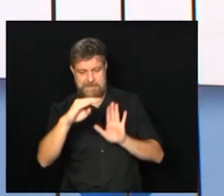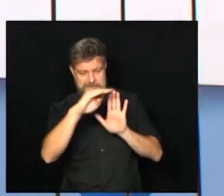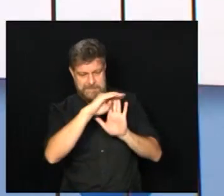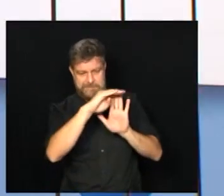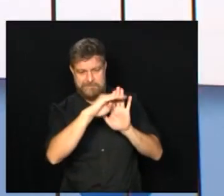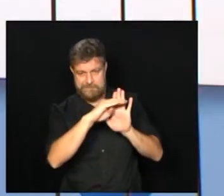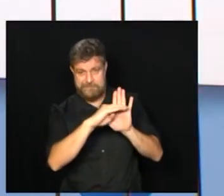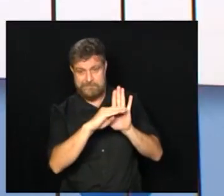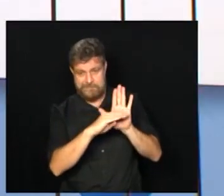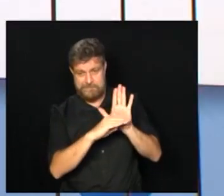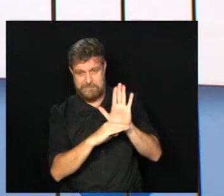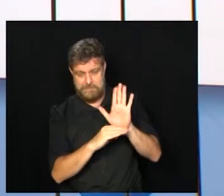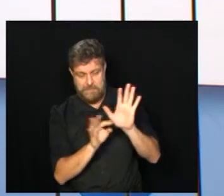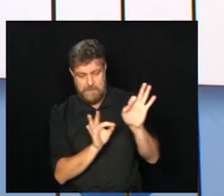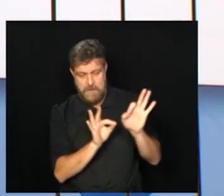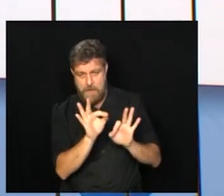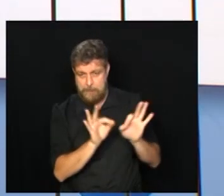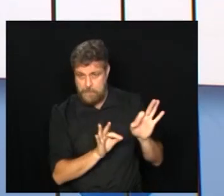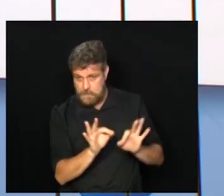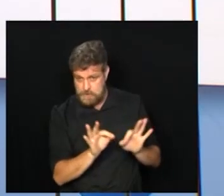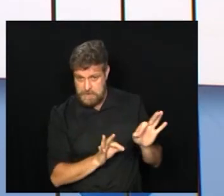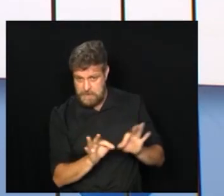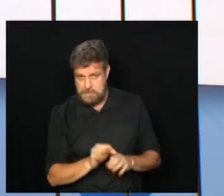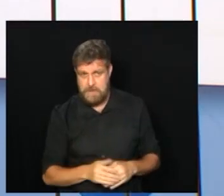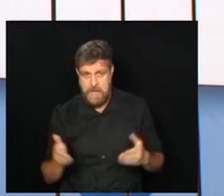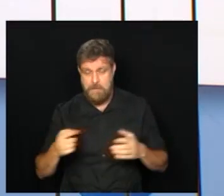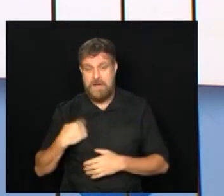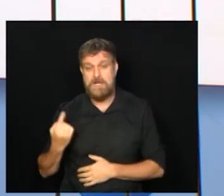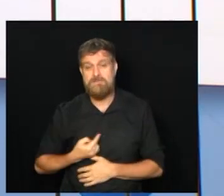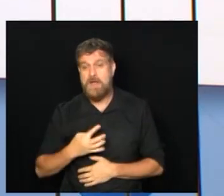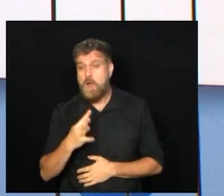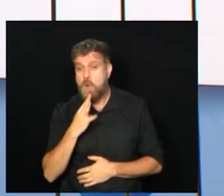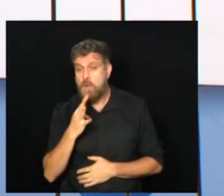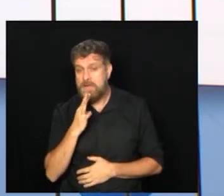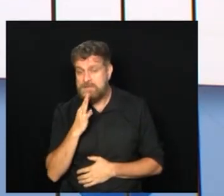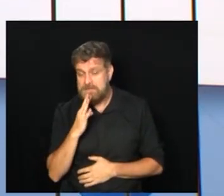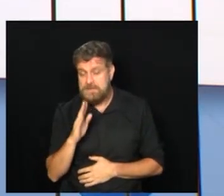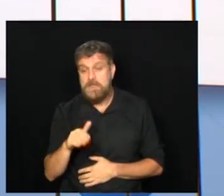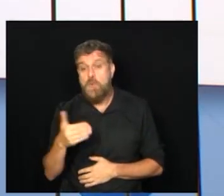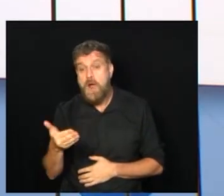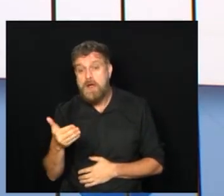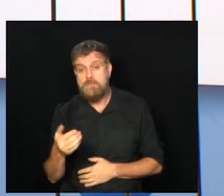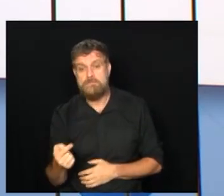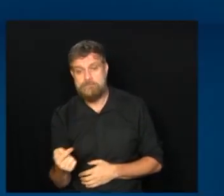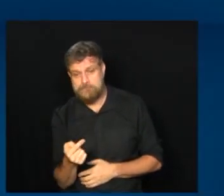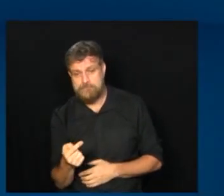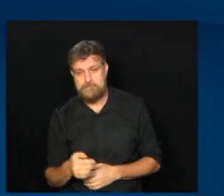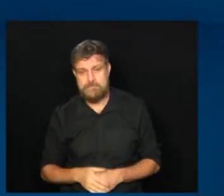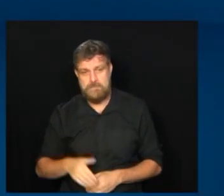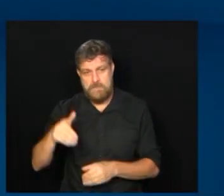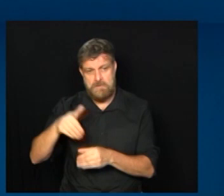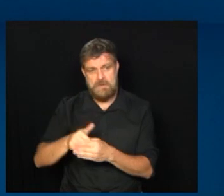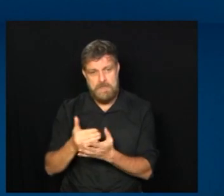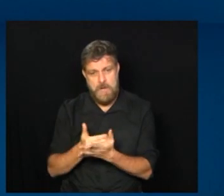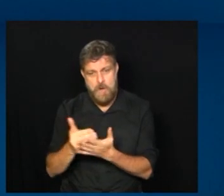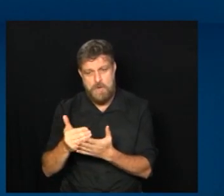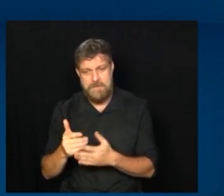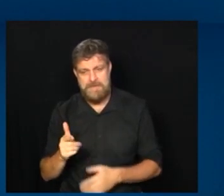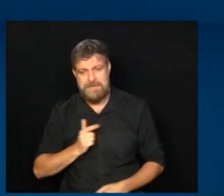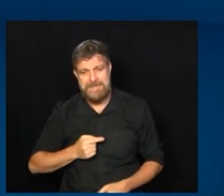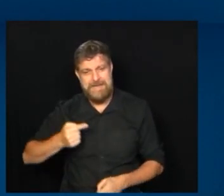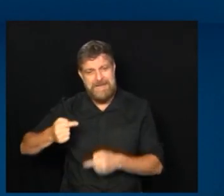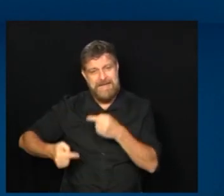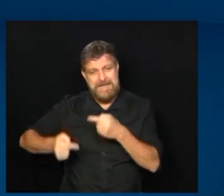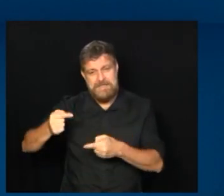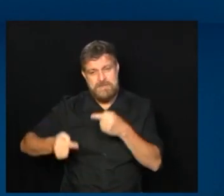coincidência, 10 projetos que estão na pauta e agora nós vamos conferir quais são. A votação começa com a